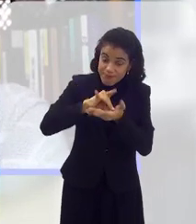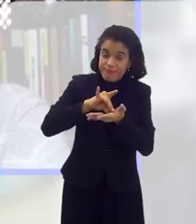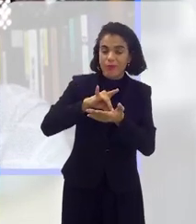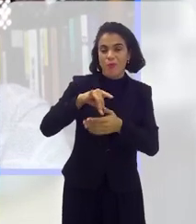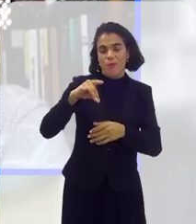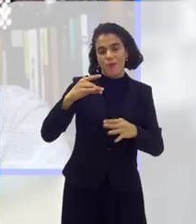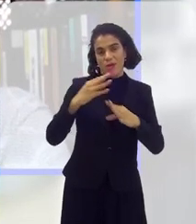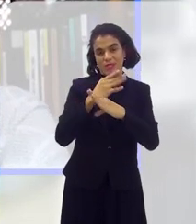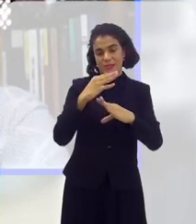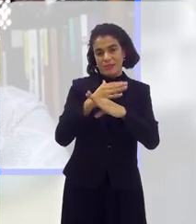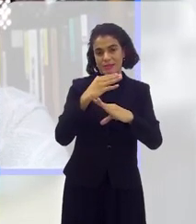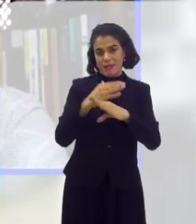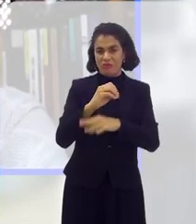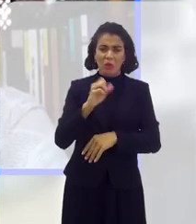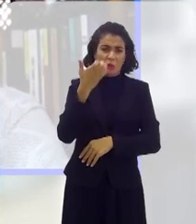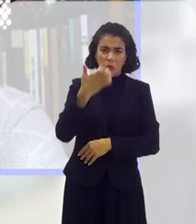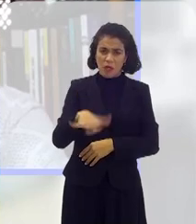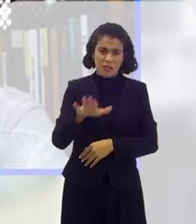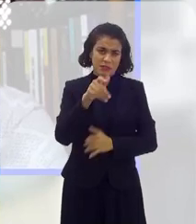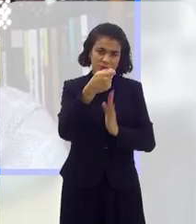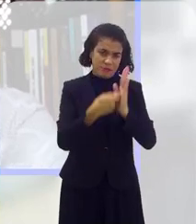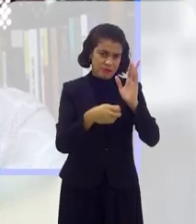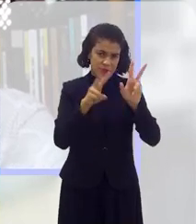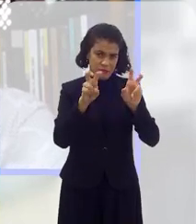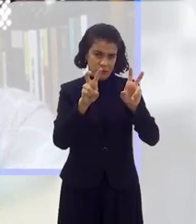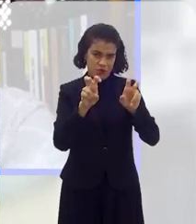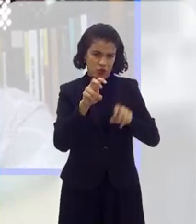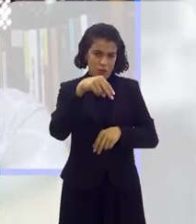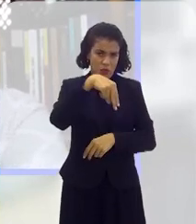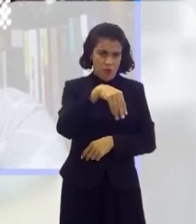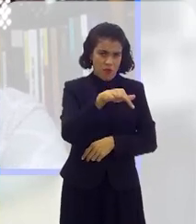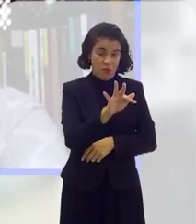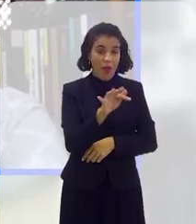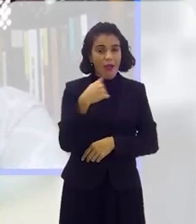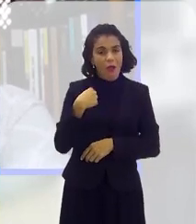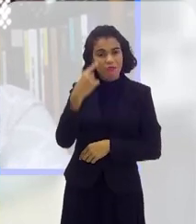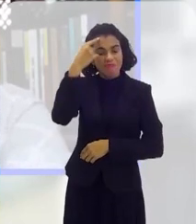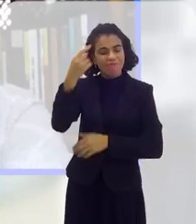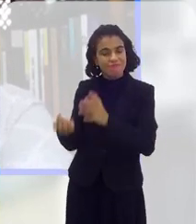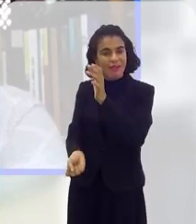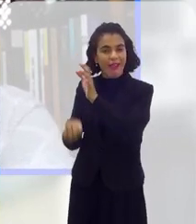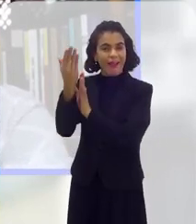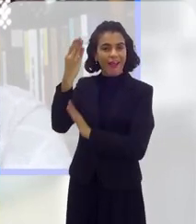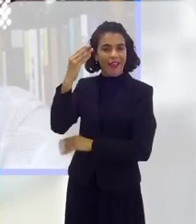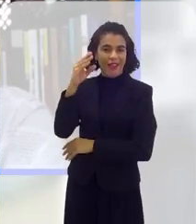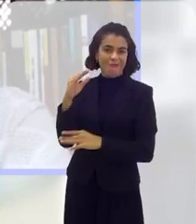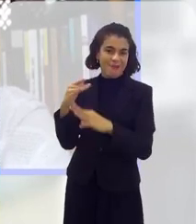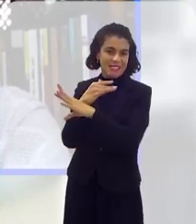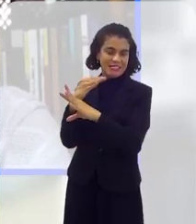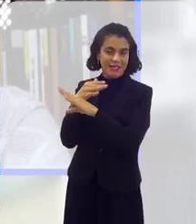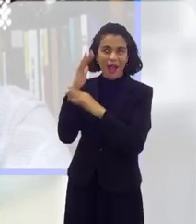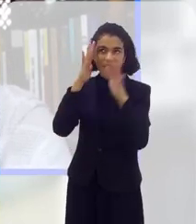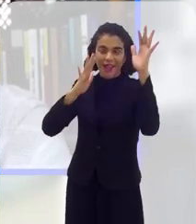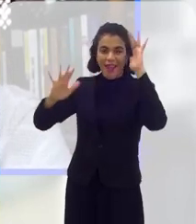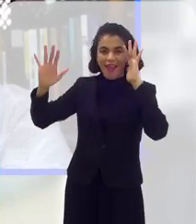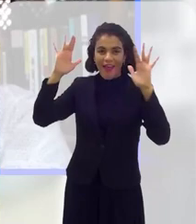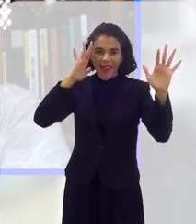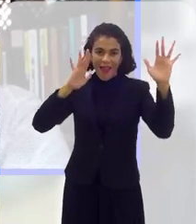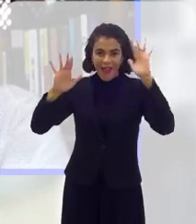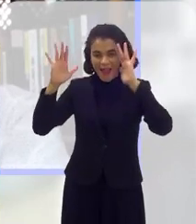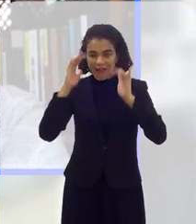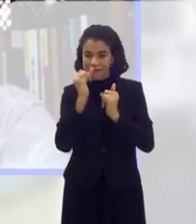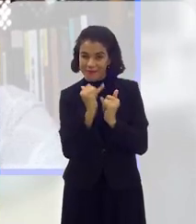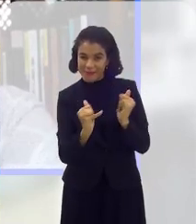cidade, eu não quis escrever diretamente sobre Nova Friburgo. Então, eu criei essa cidade fictícia que tem um pé na realidade, né? Para